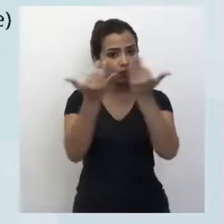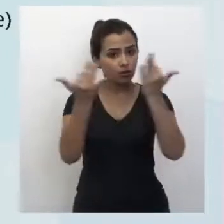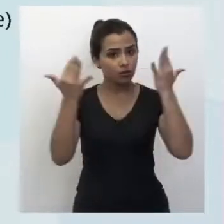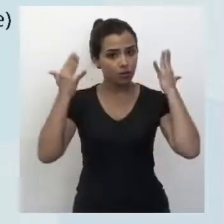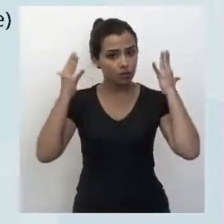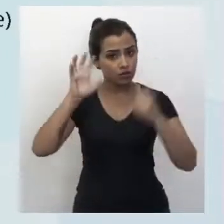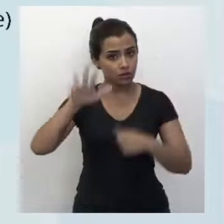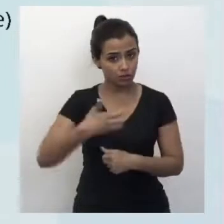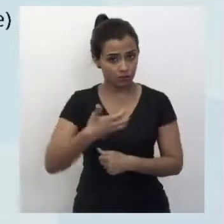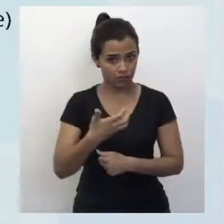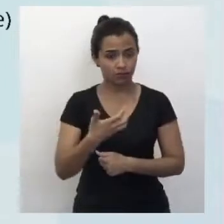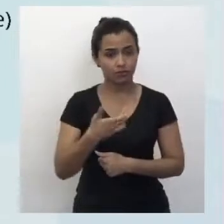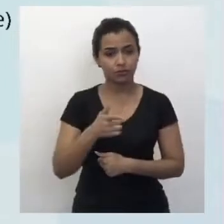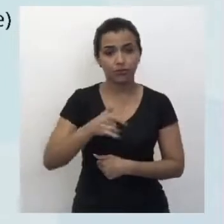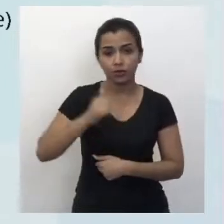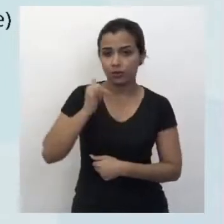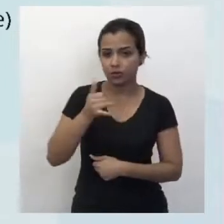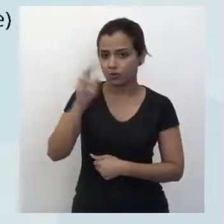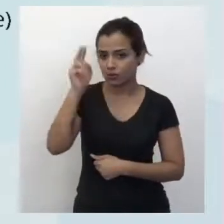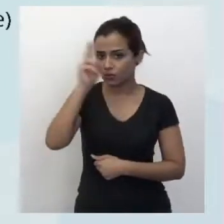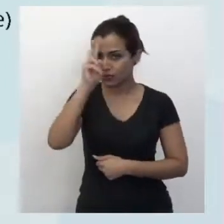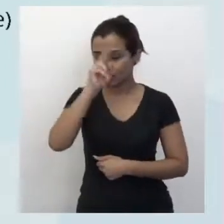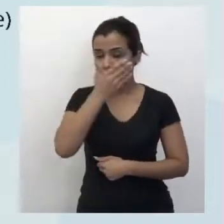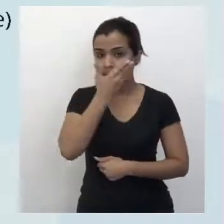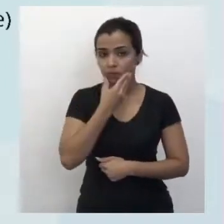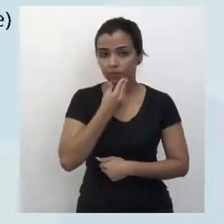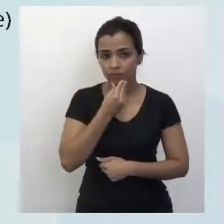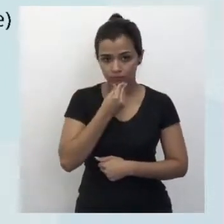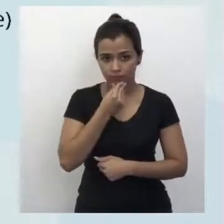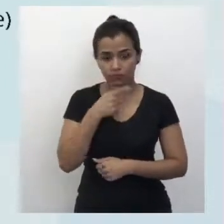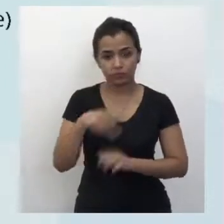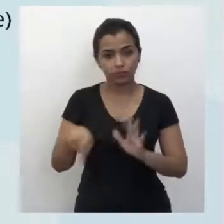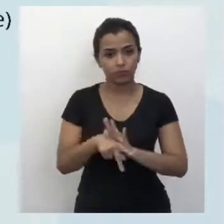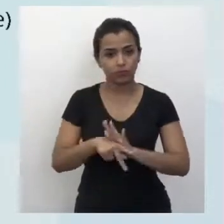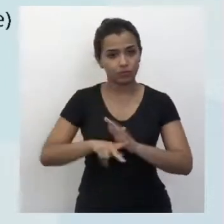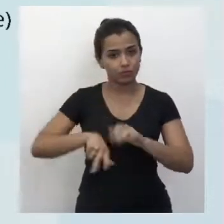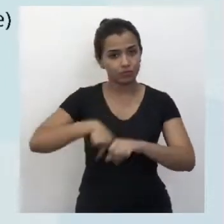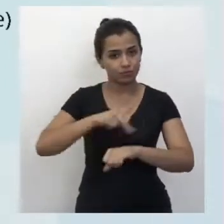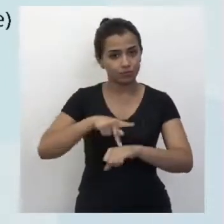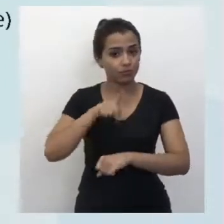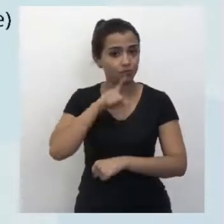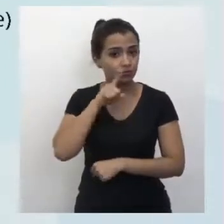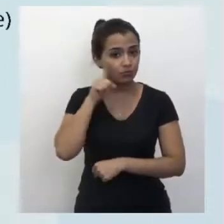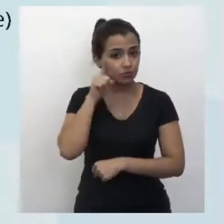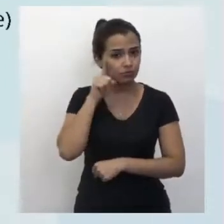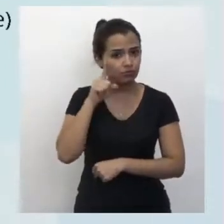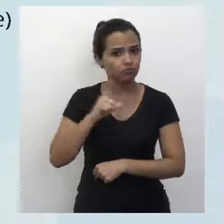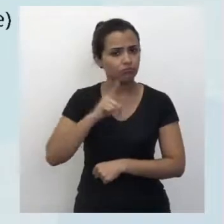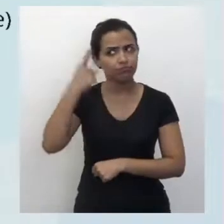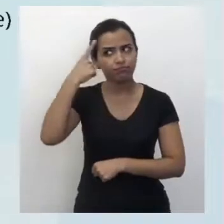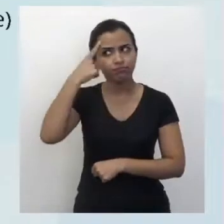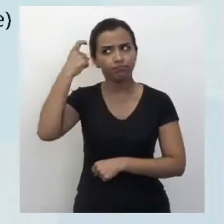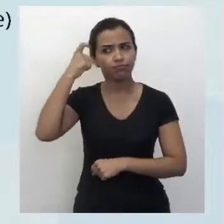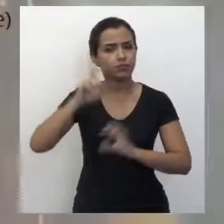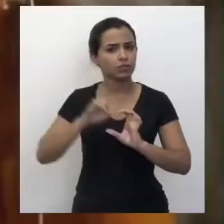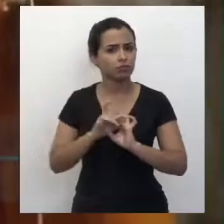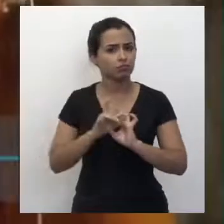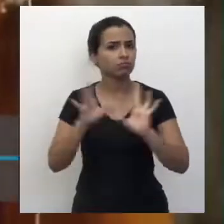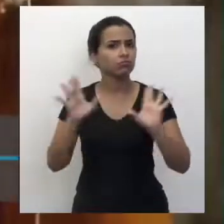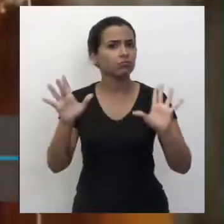história de um rapaz estadunidense que tem uma ideia de